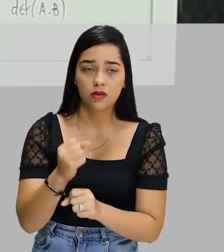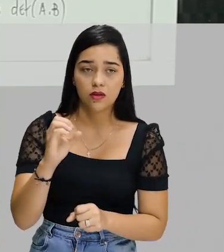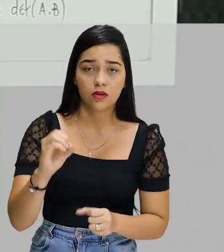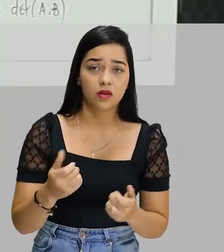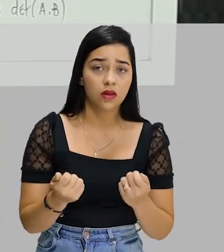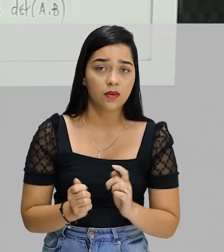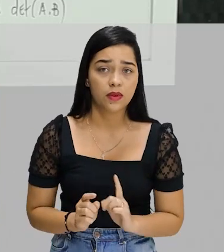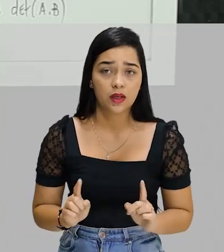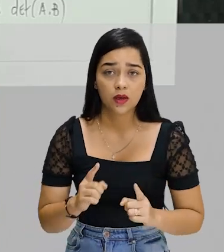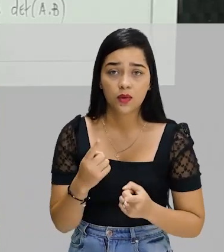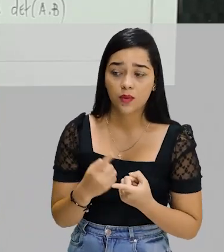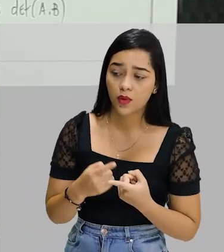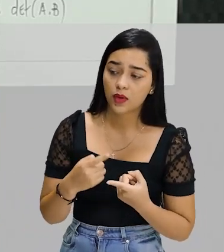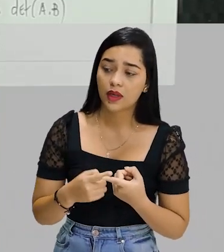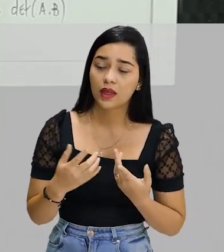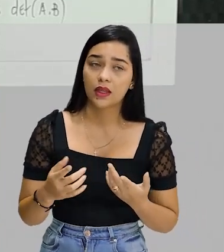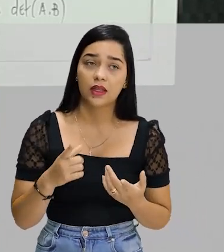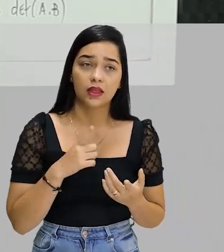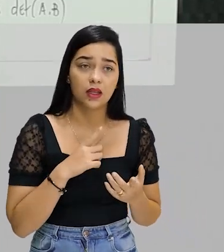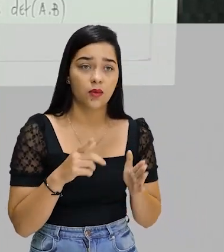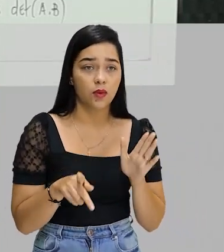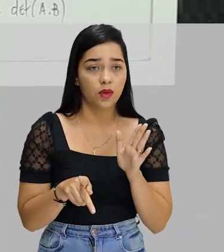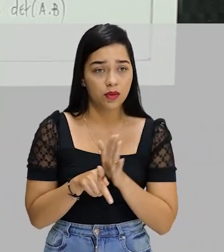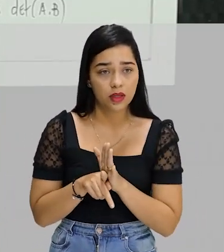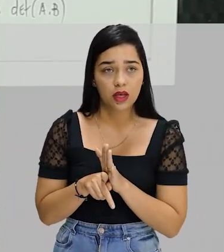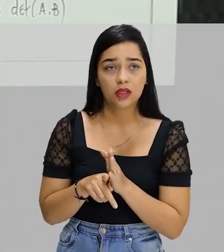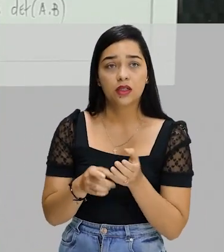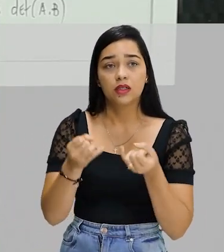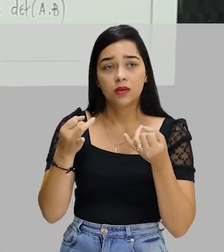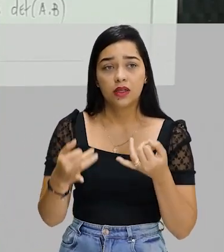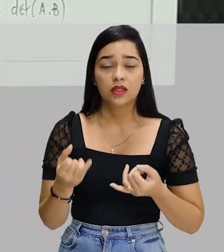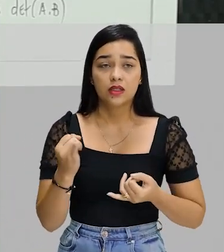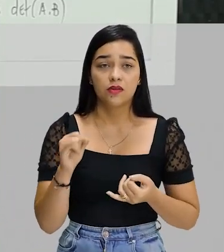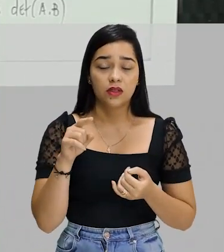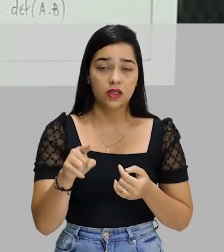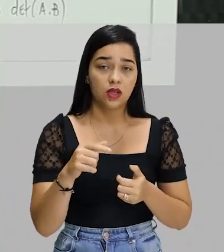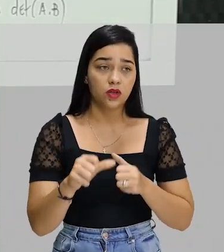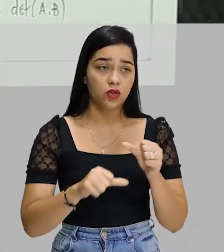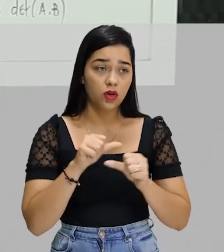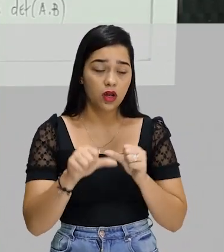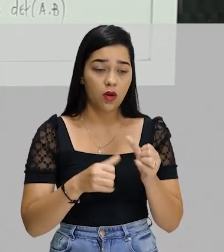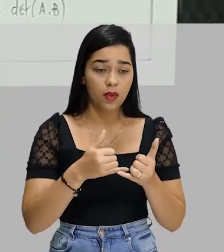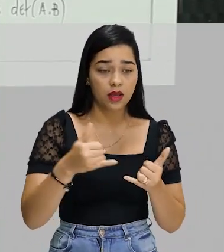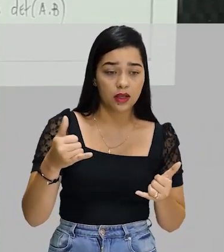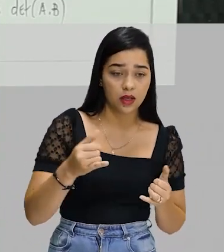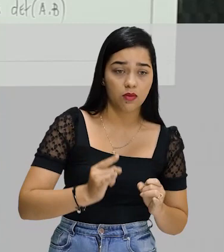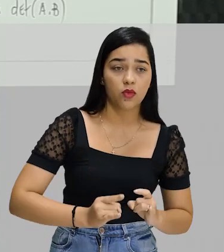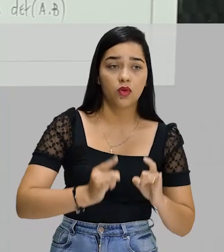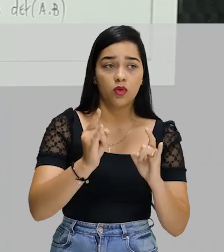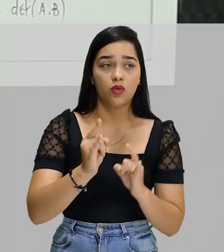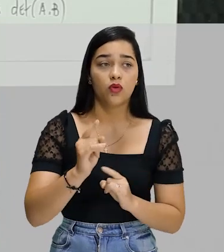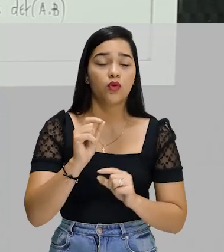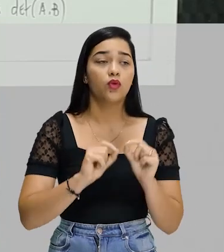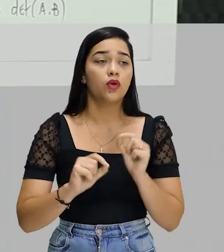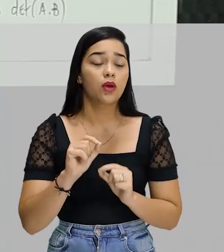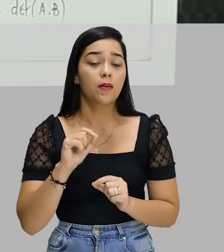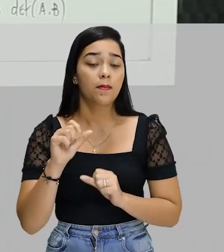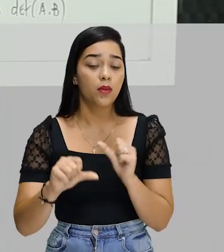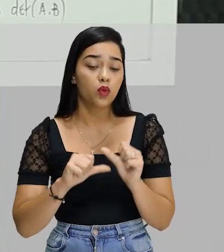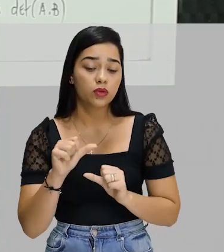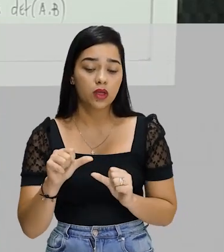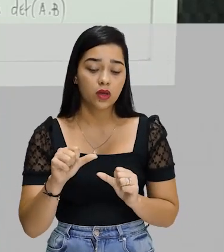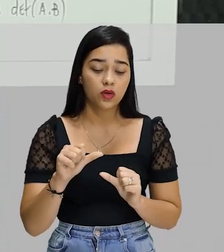dois determinantes, porque tem uma propriedade que diz que se você trocar uma linha por coluna, o determinante muda